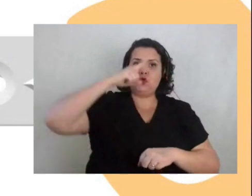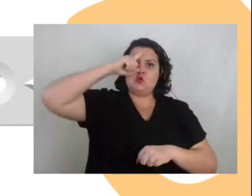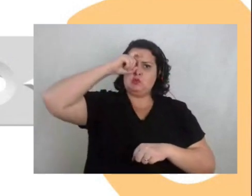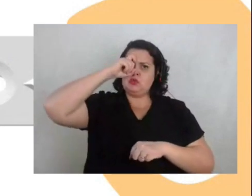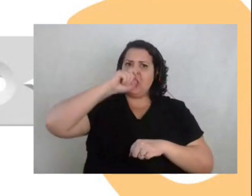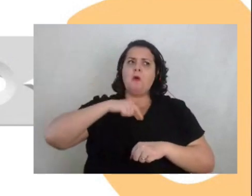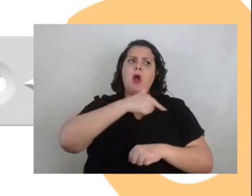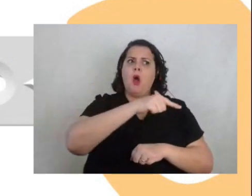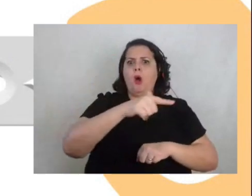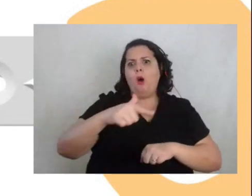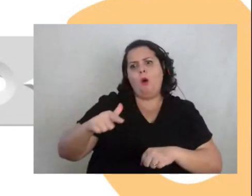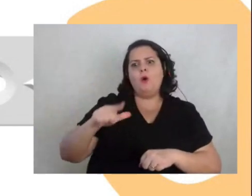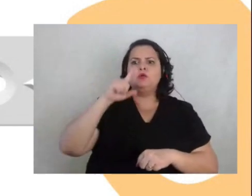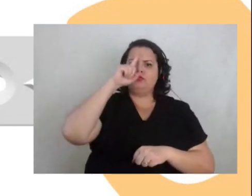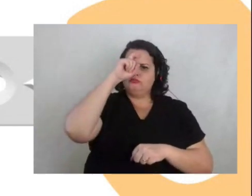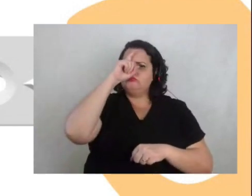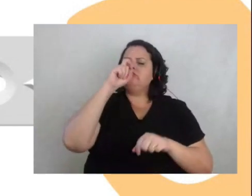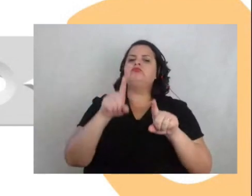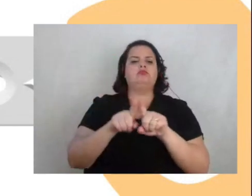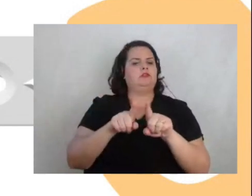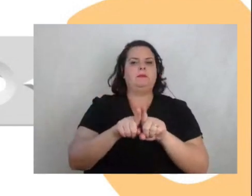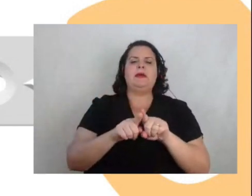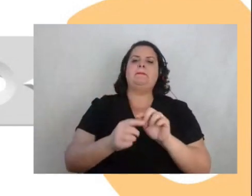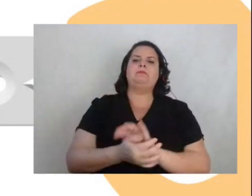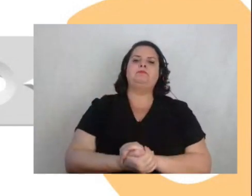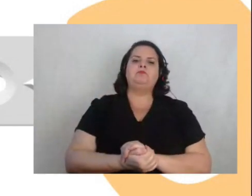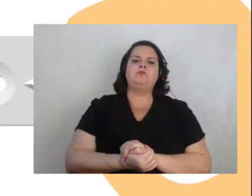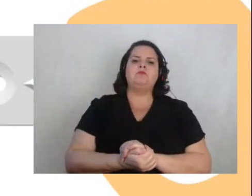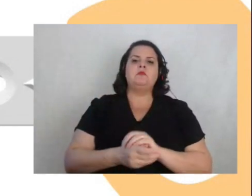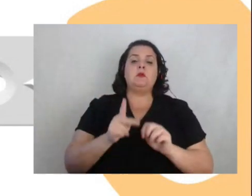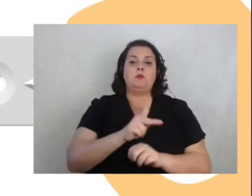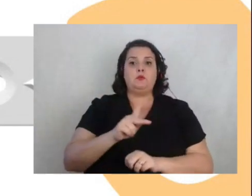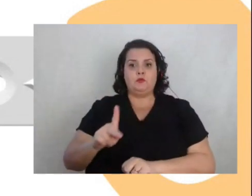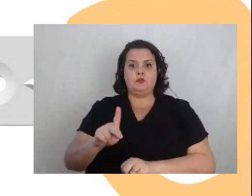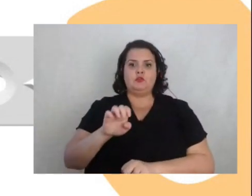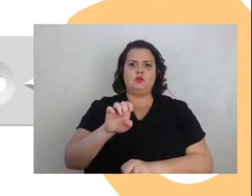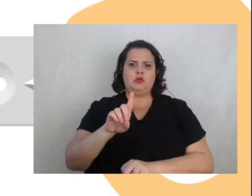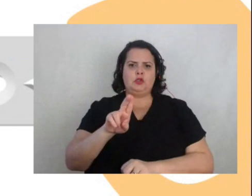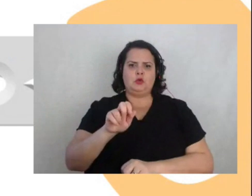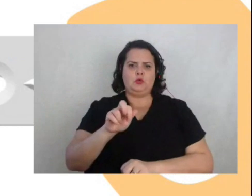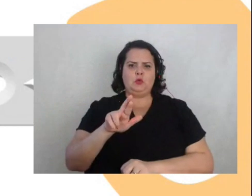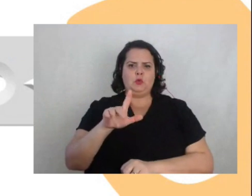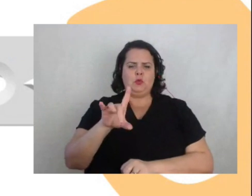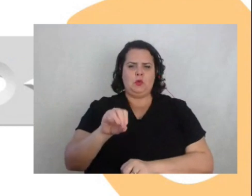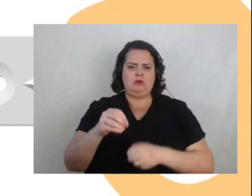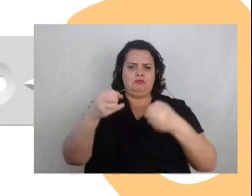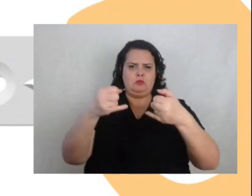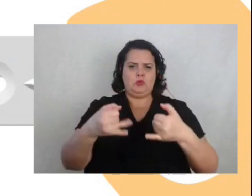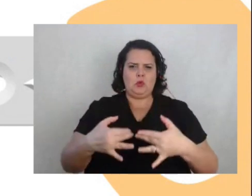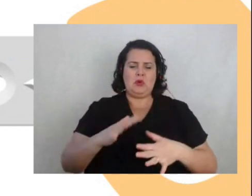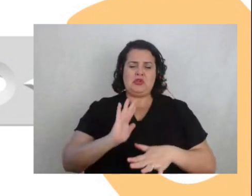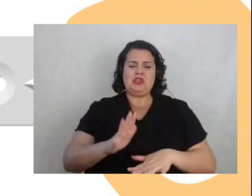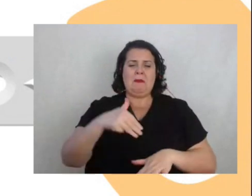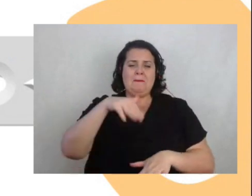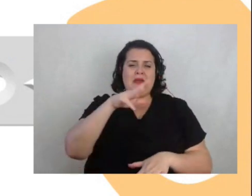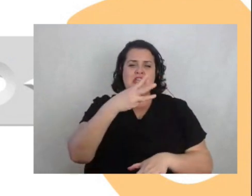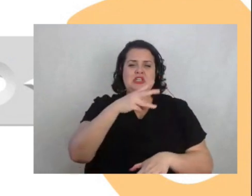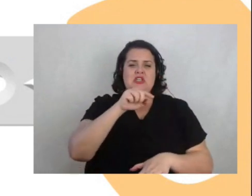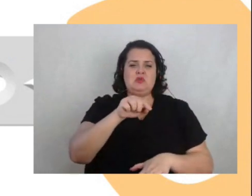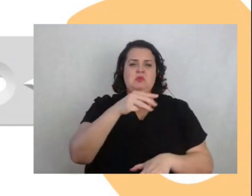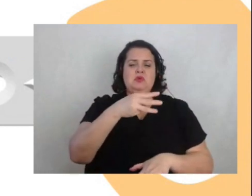hospitais. Nós fizemos, o professor Eduardo já falou alguma coisa, nós testamos mais de